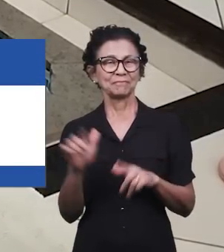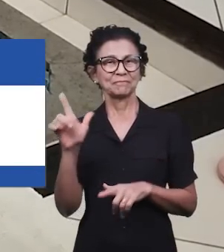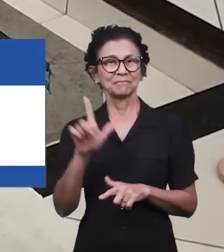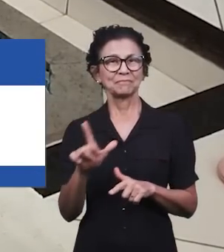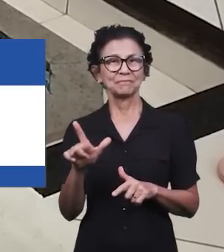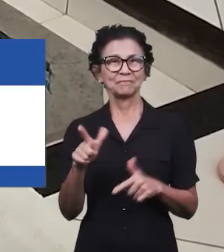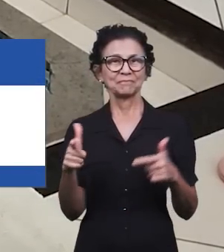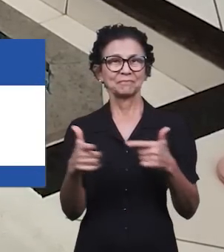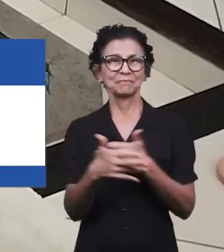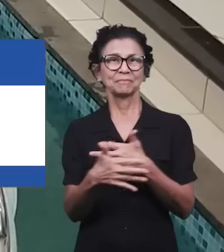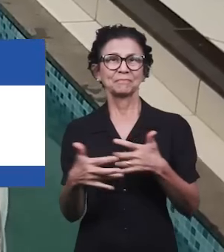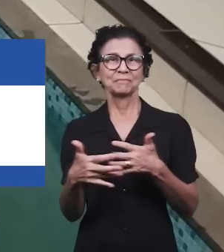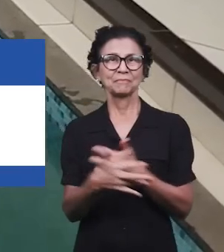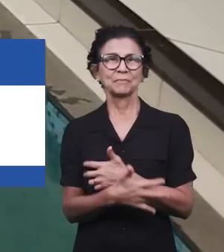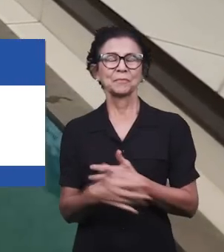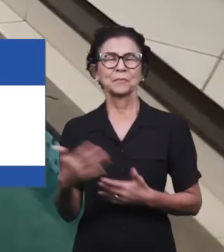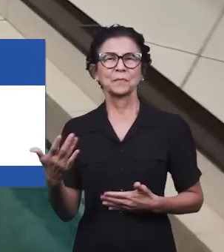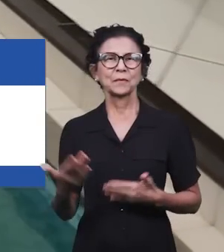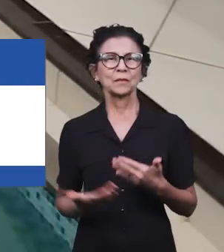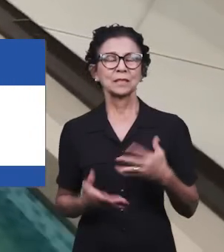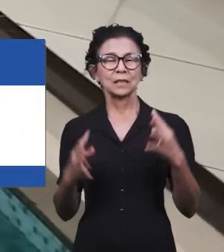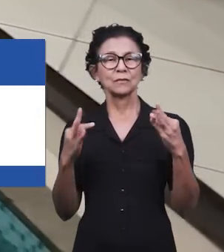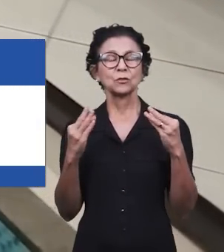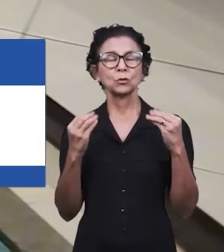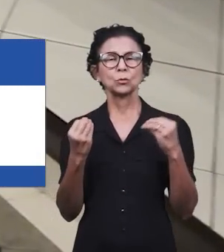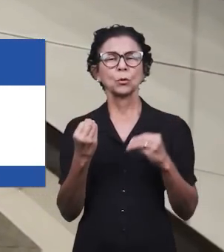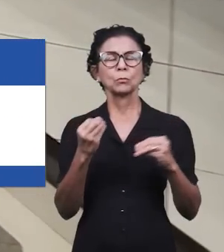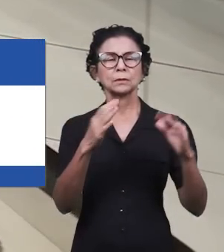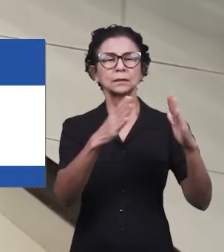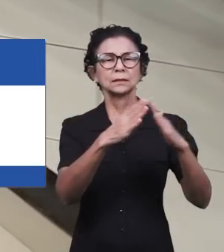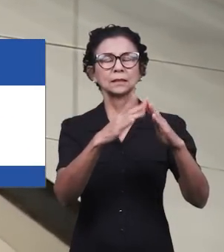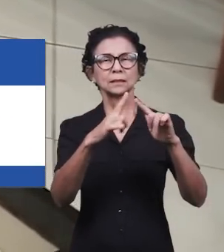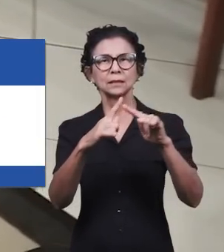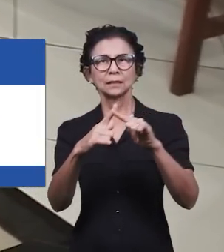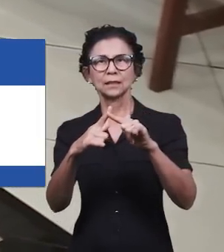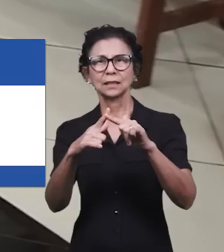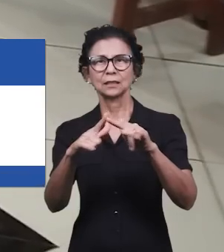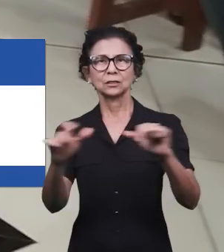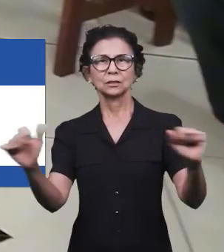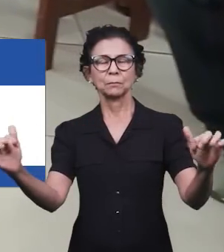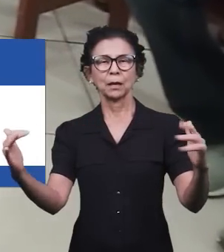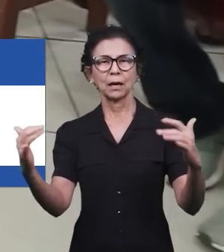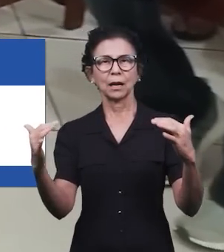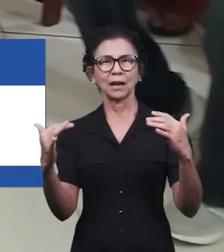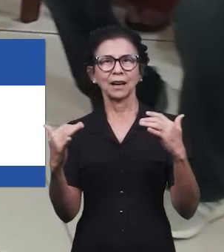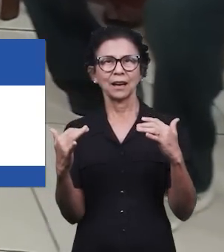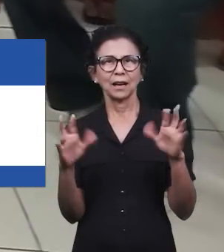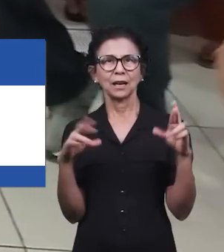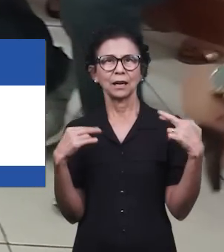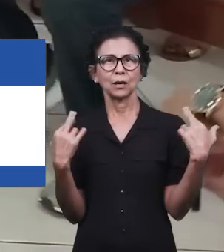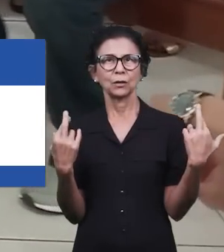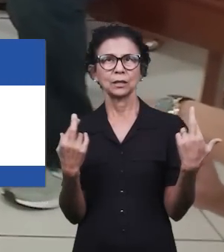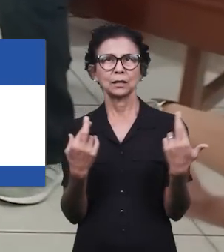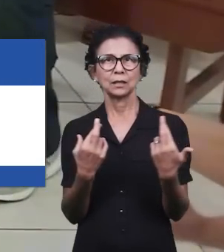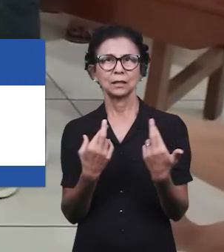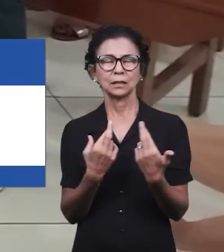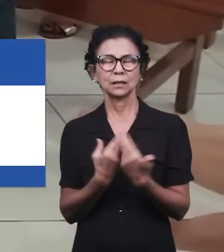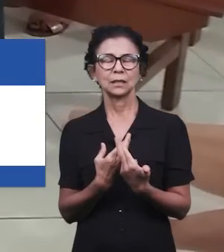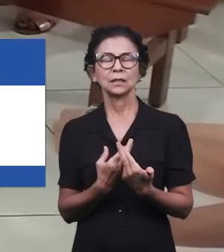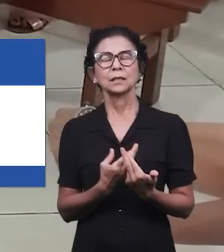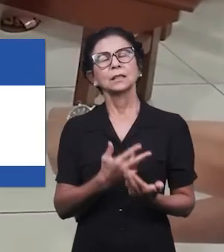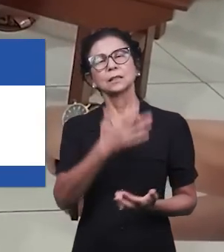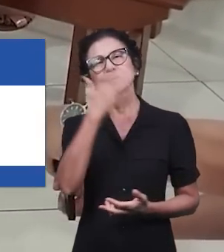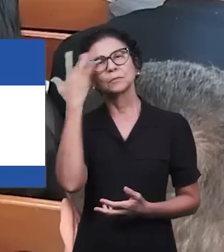a participação de membros de todas as igrejas, com várias vidas descendo as águas, escolhendo